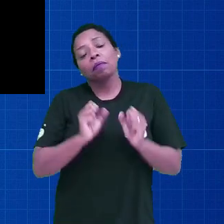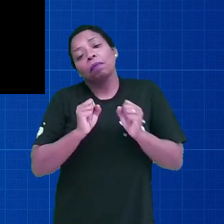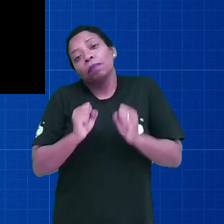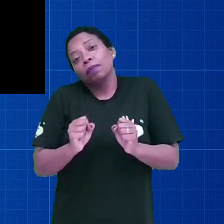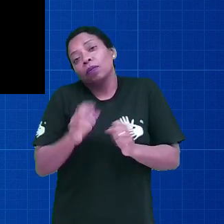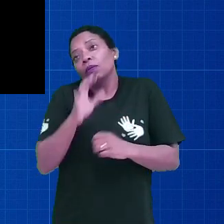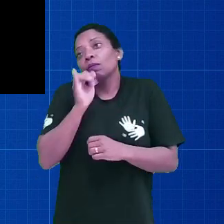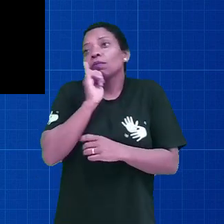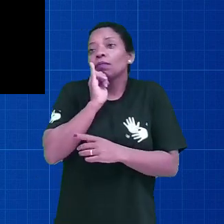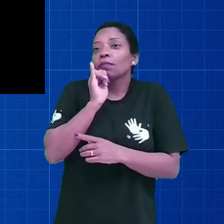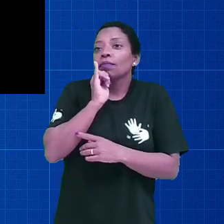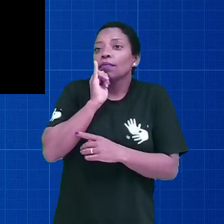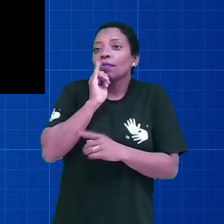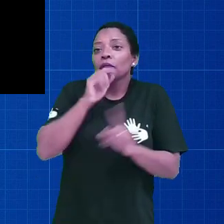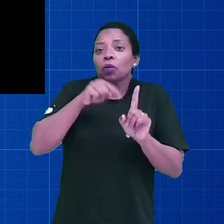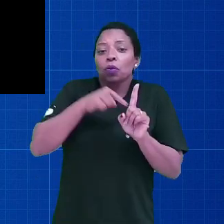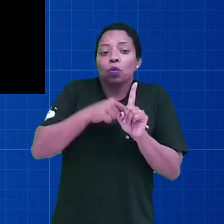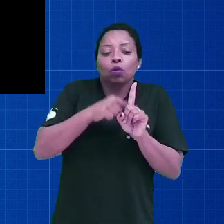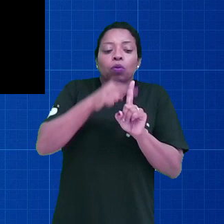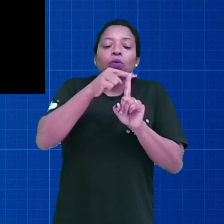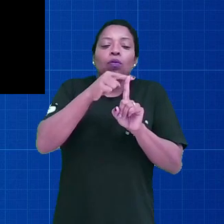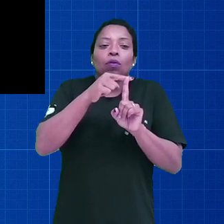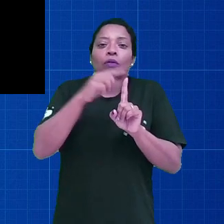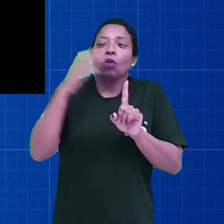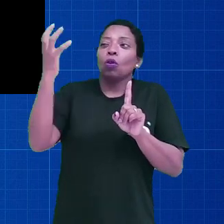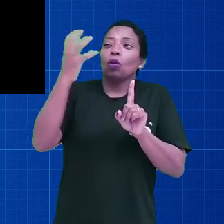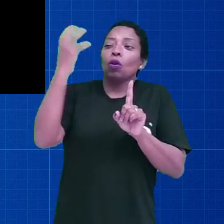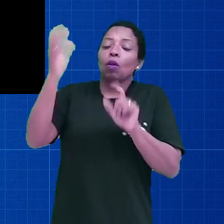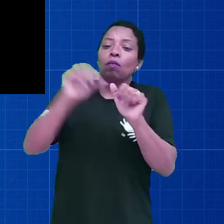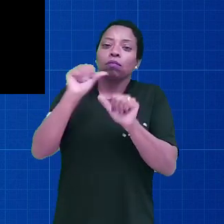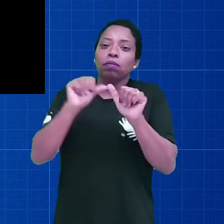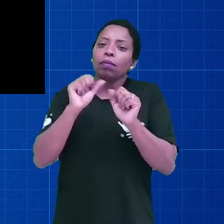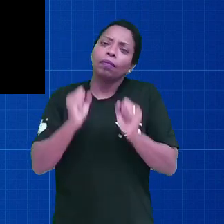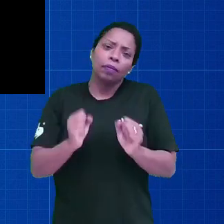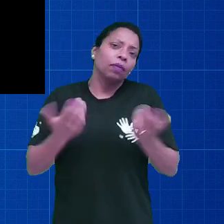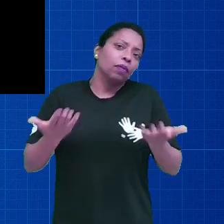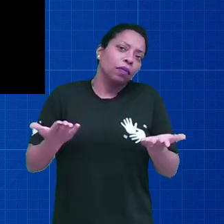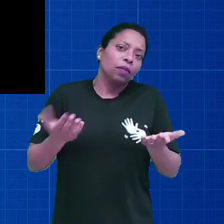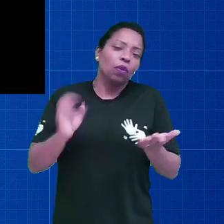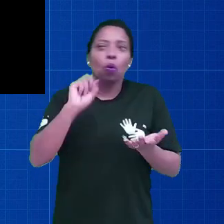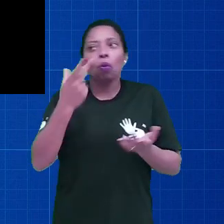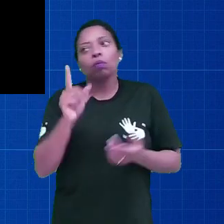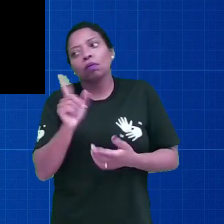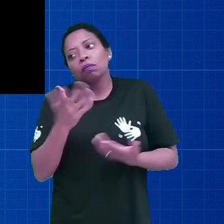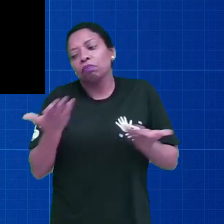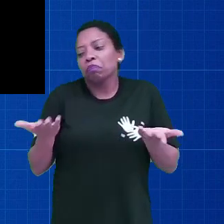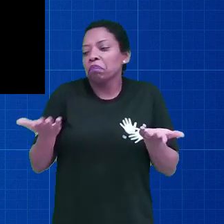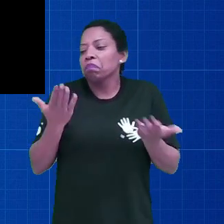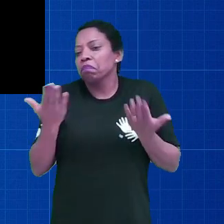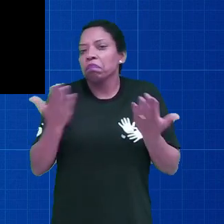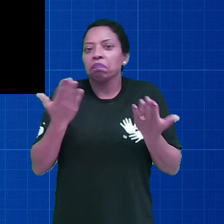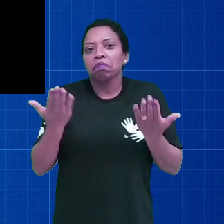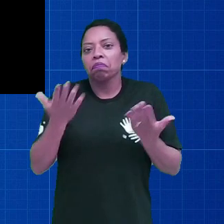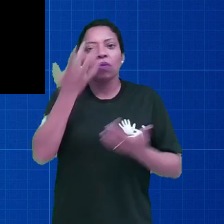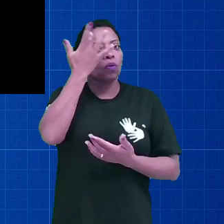a temperatura esteja aumentando? Pode. Pode ser que não? Pode também. Tá? Então,